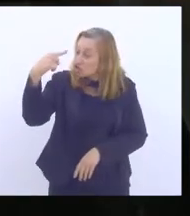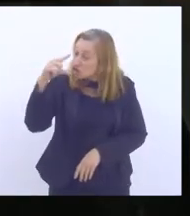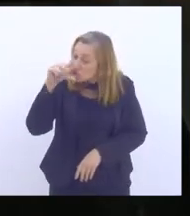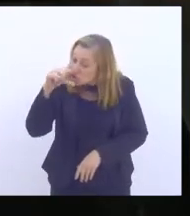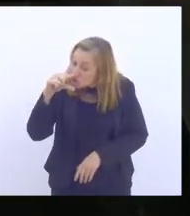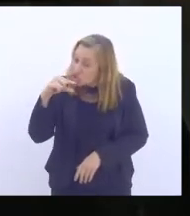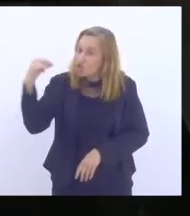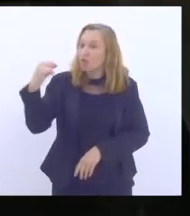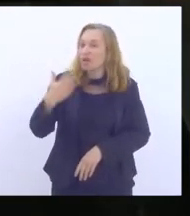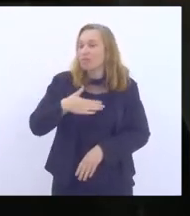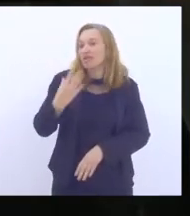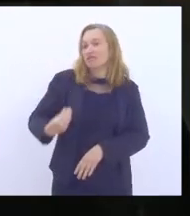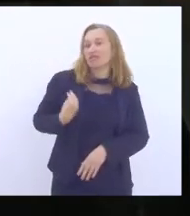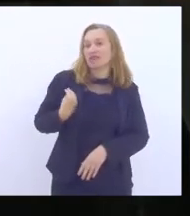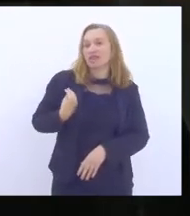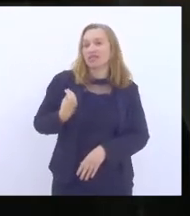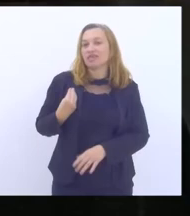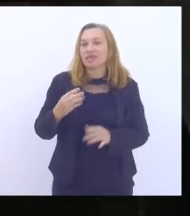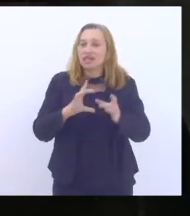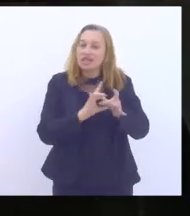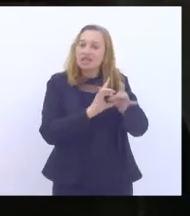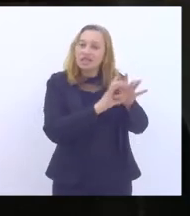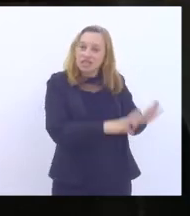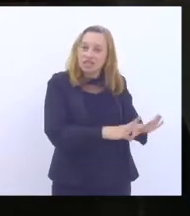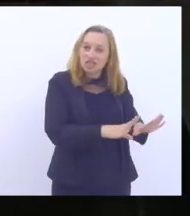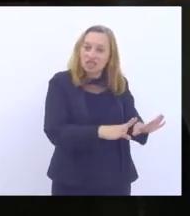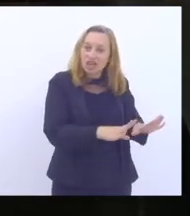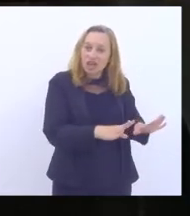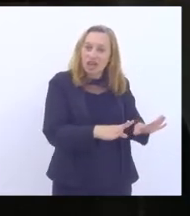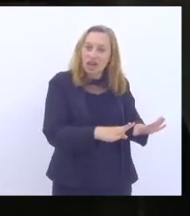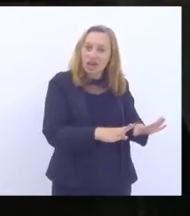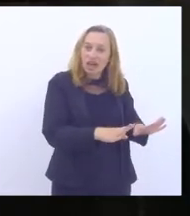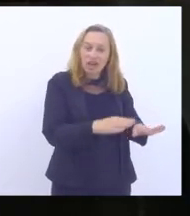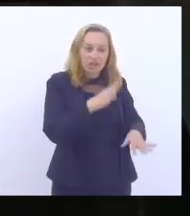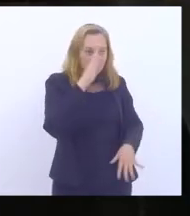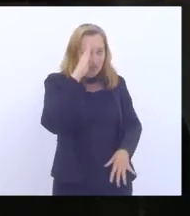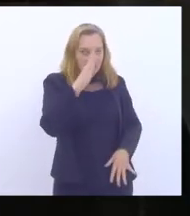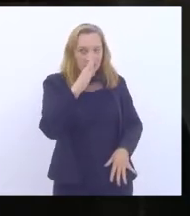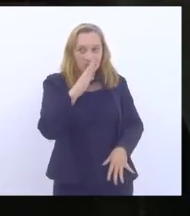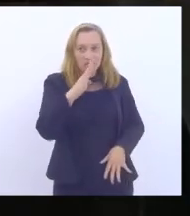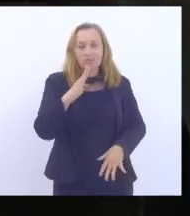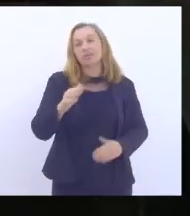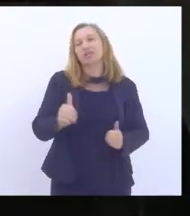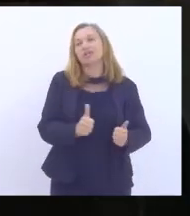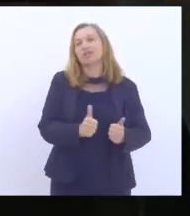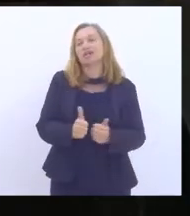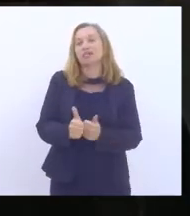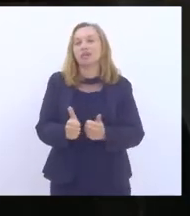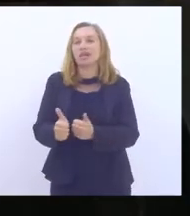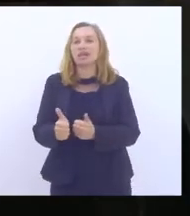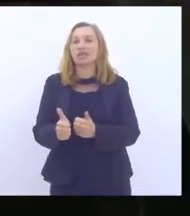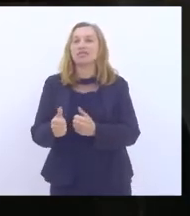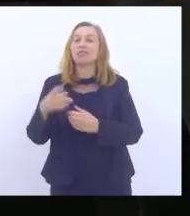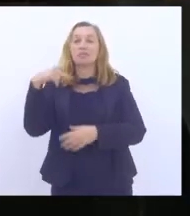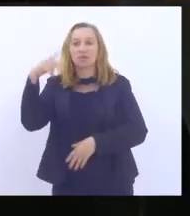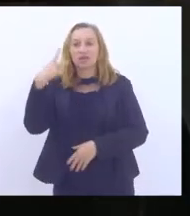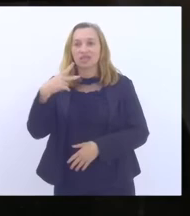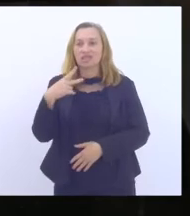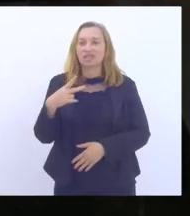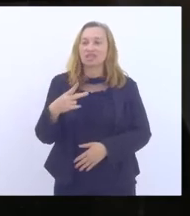difícil da minha vida que foi ter que deixar a minha farda para ingressar numa caminhada política e aí